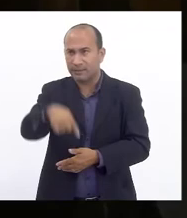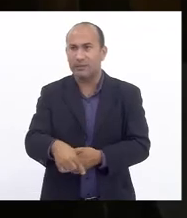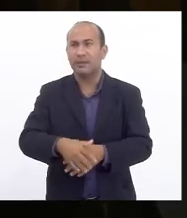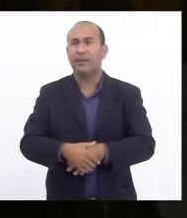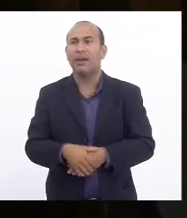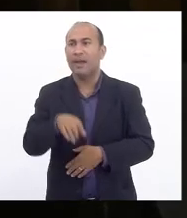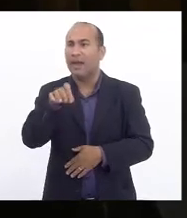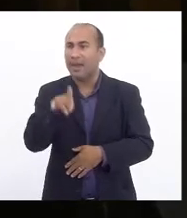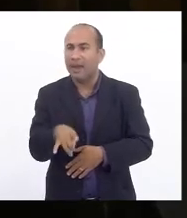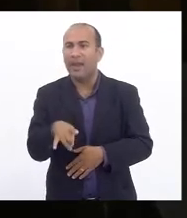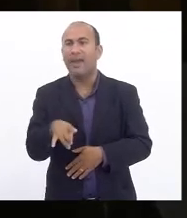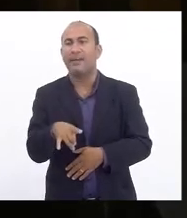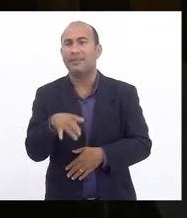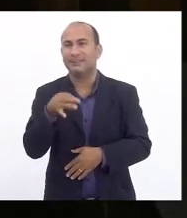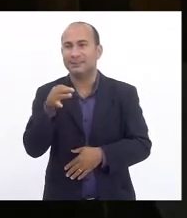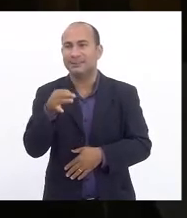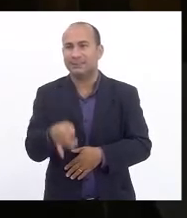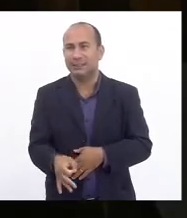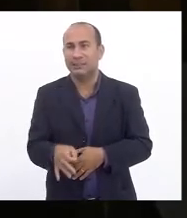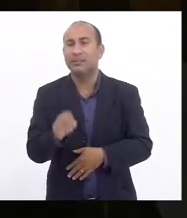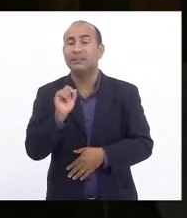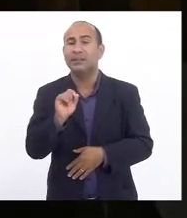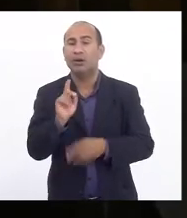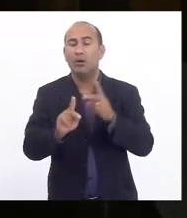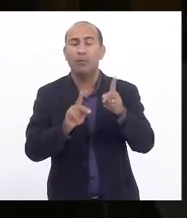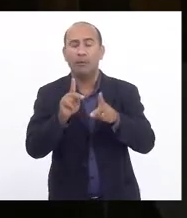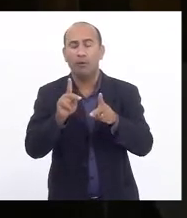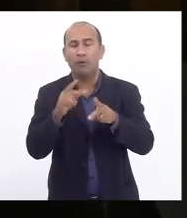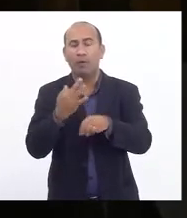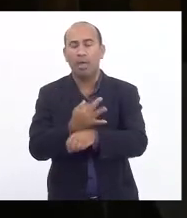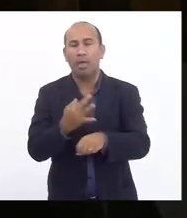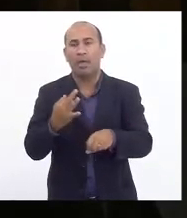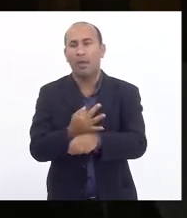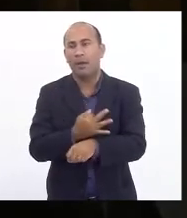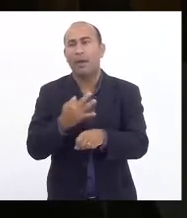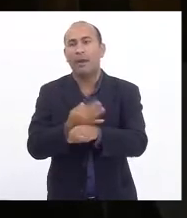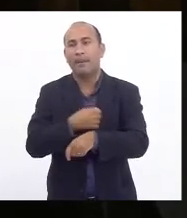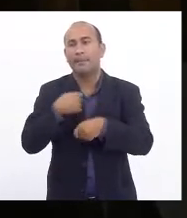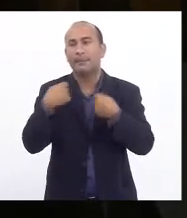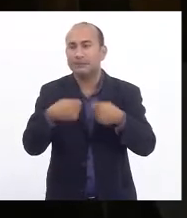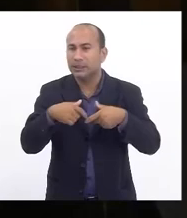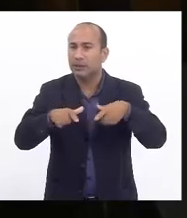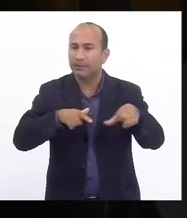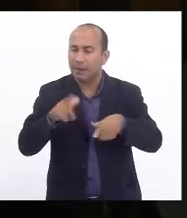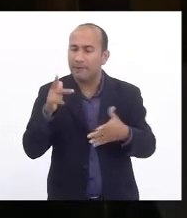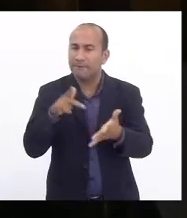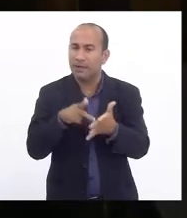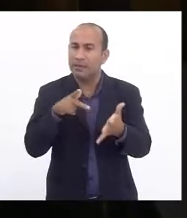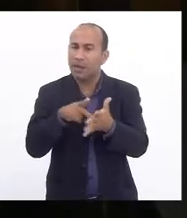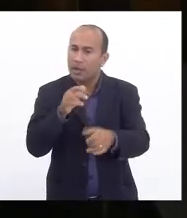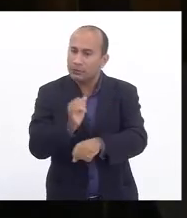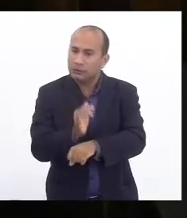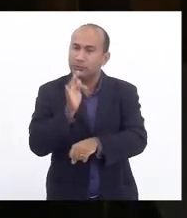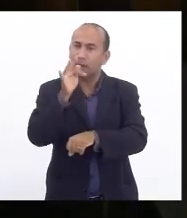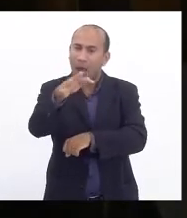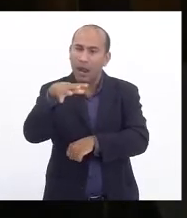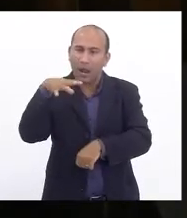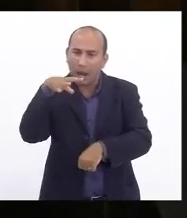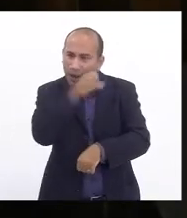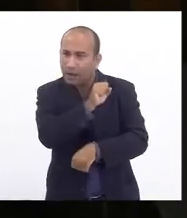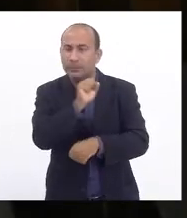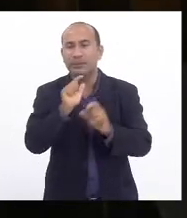é muita convicção de que o povo não aguenta mais e que a gente precisa trabalhar com a verdade com a esperança e com urgência